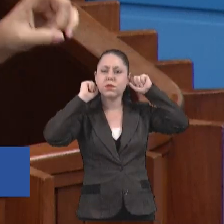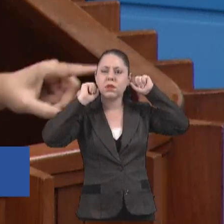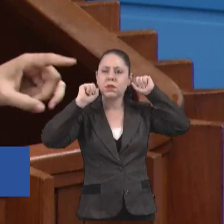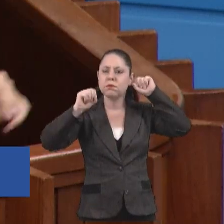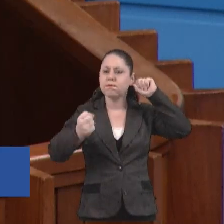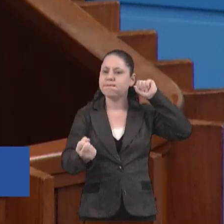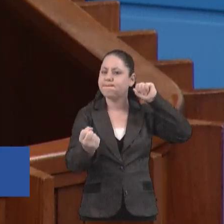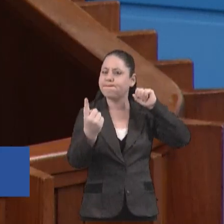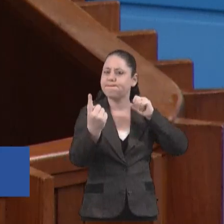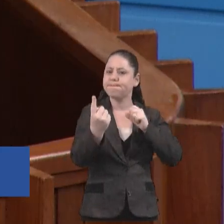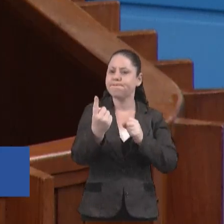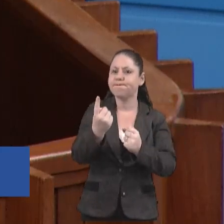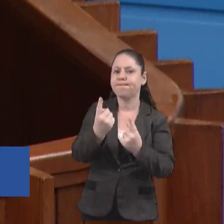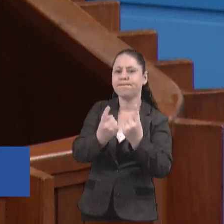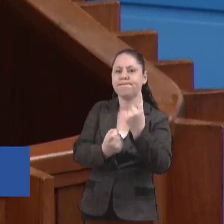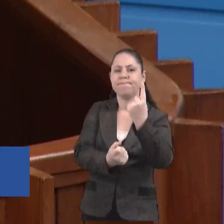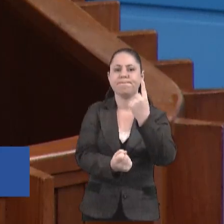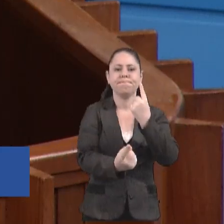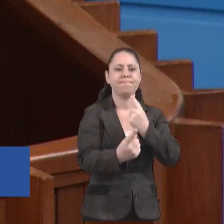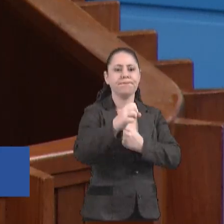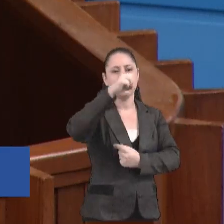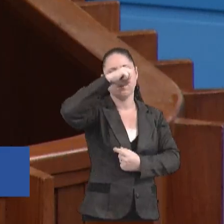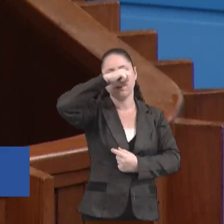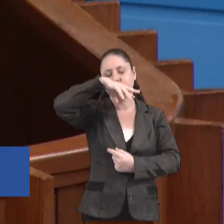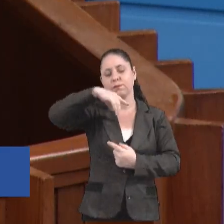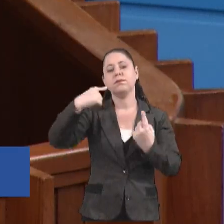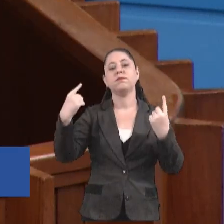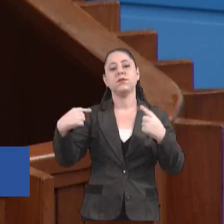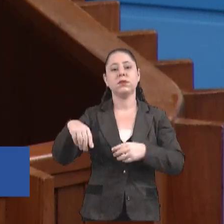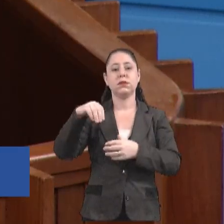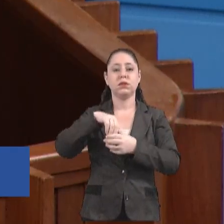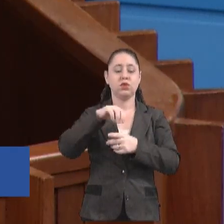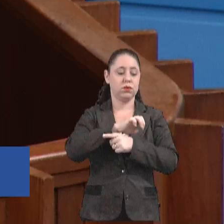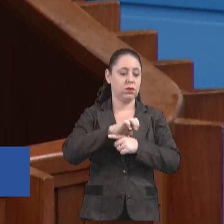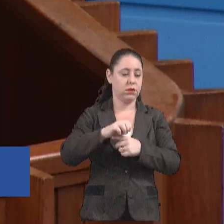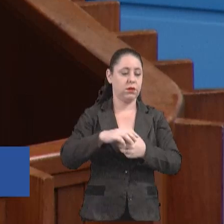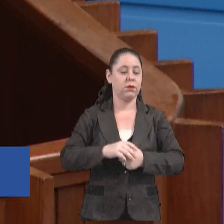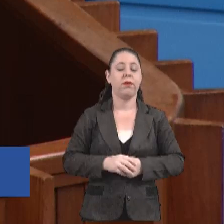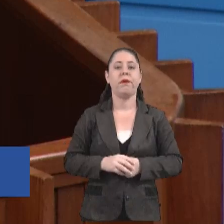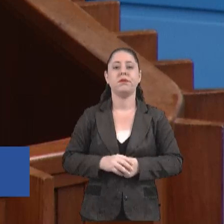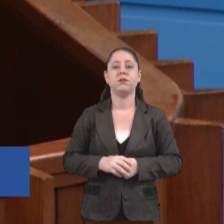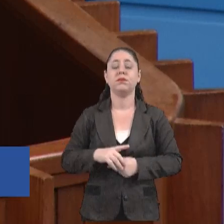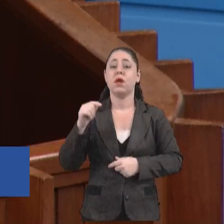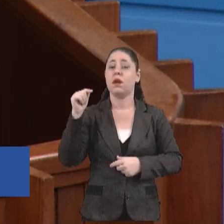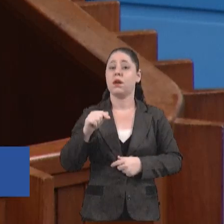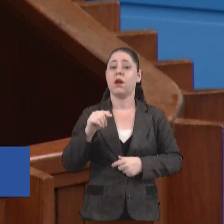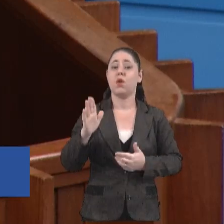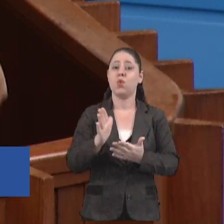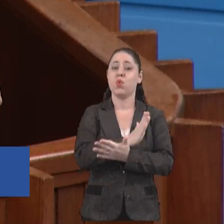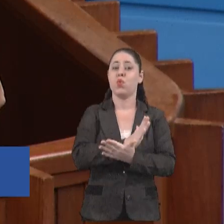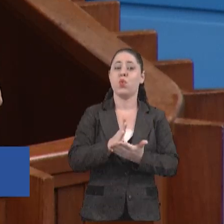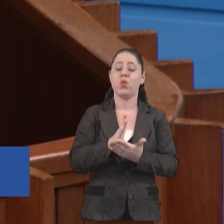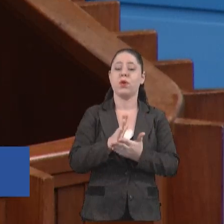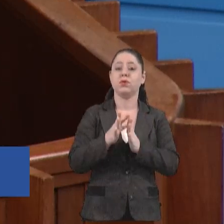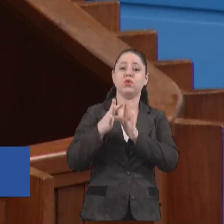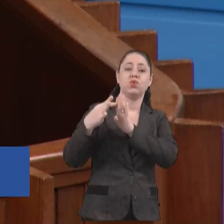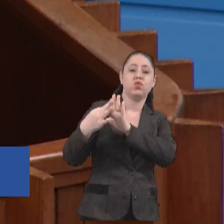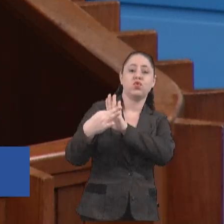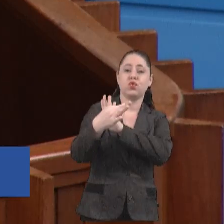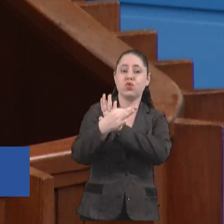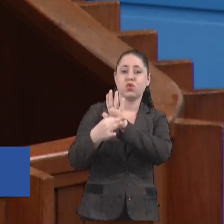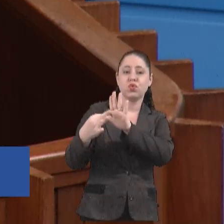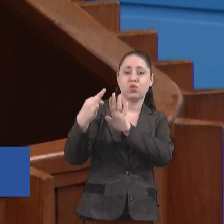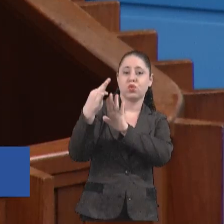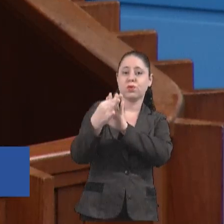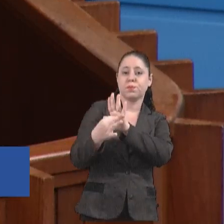inúmeras outras situações de violência que existem também no estado do Mato Grosso do Sul. Então, ficam aqui algumas considerações